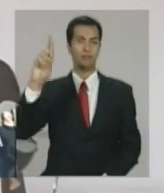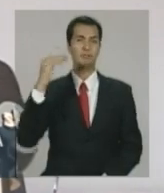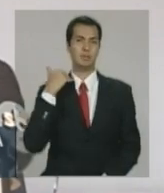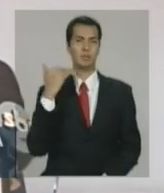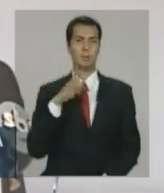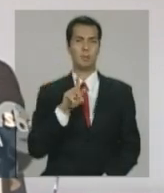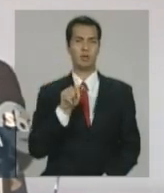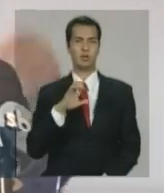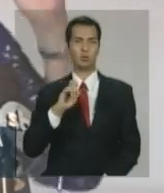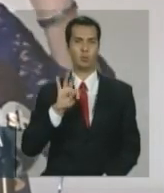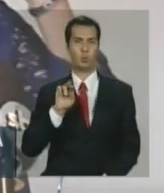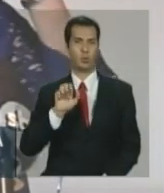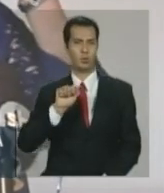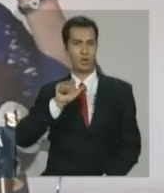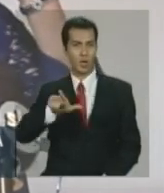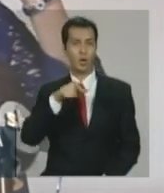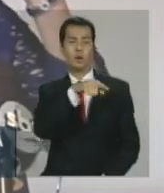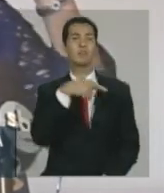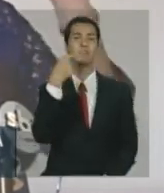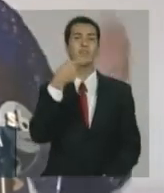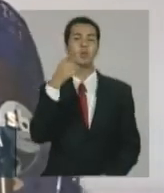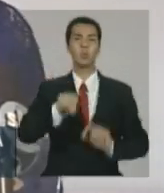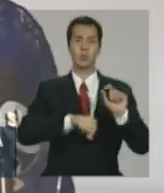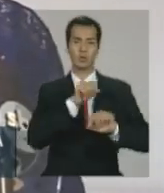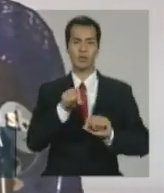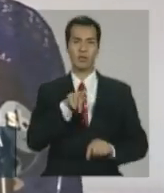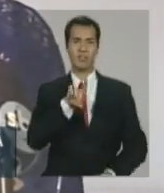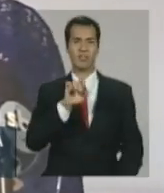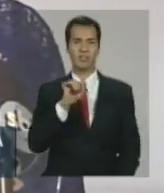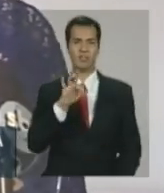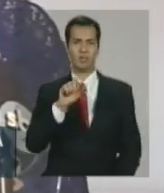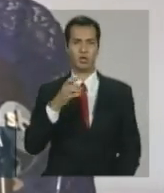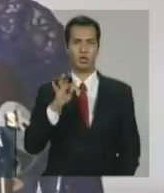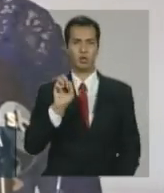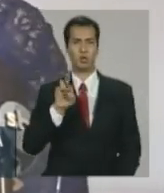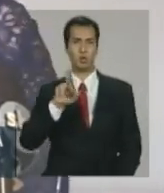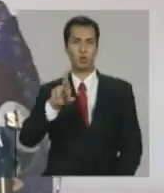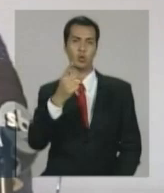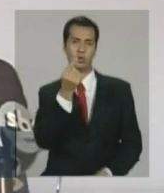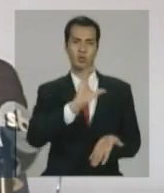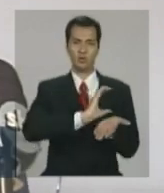o deflator. Ele disse que o deflator do investimento